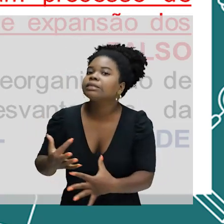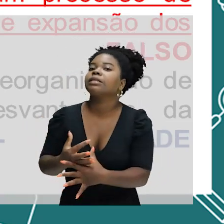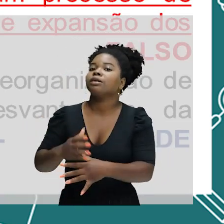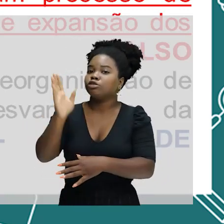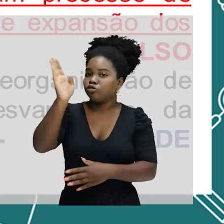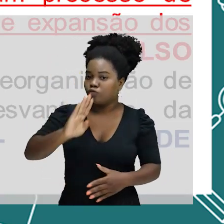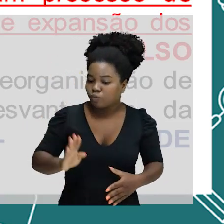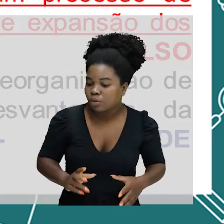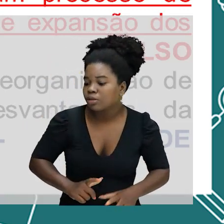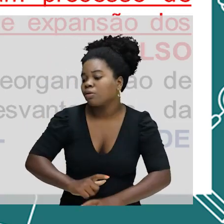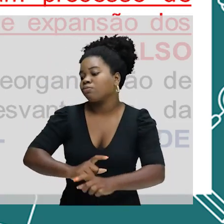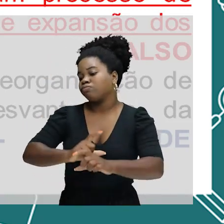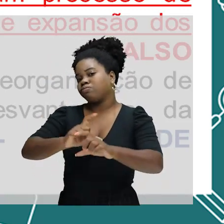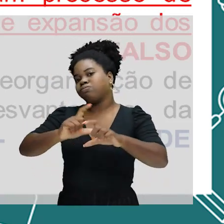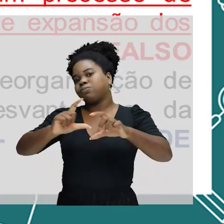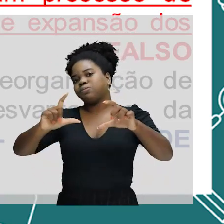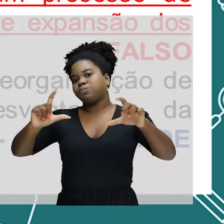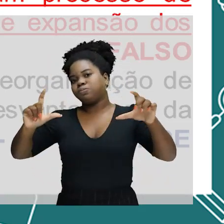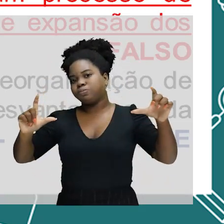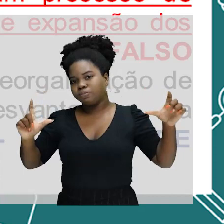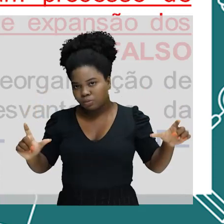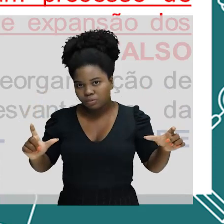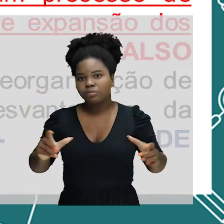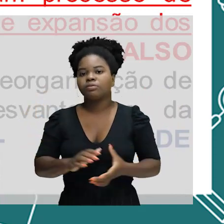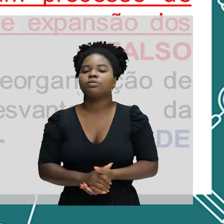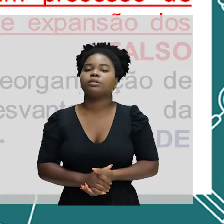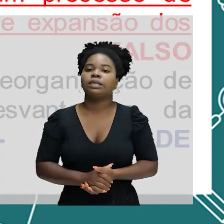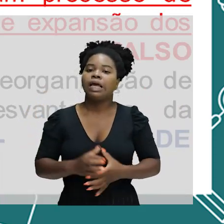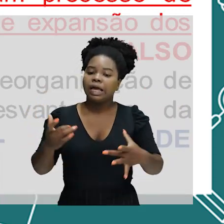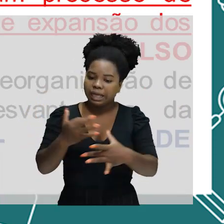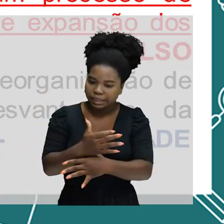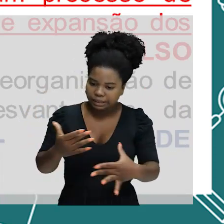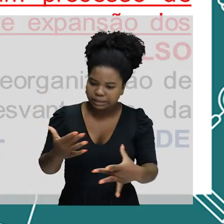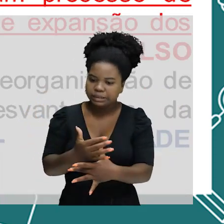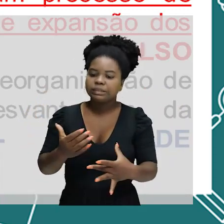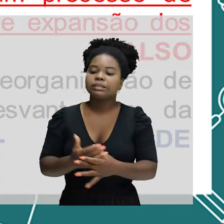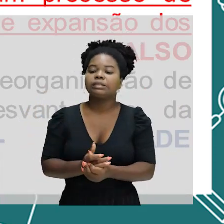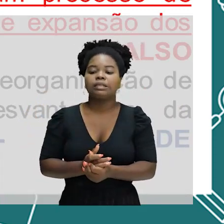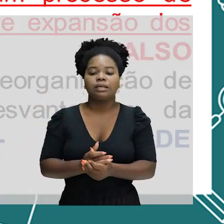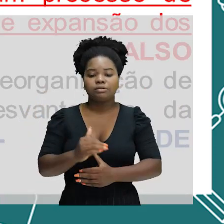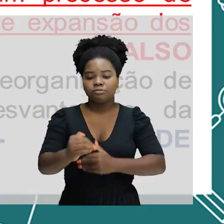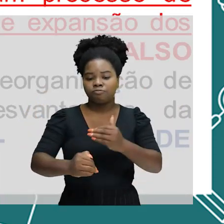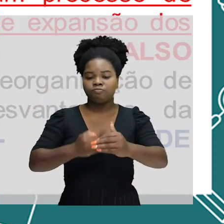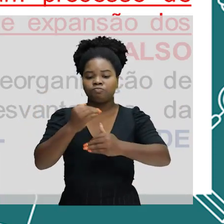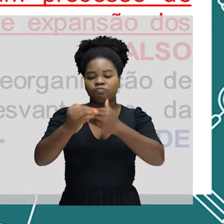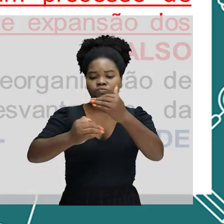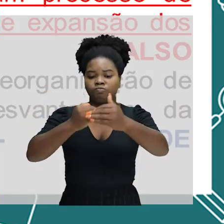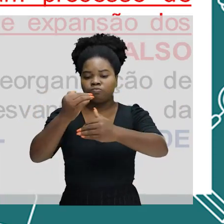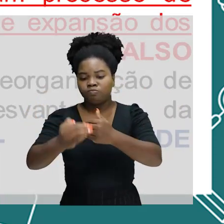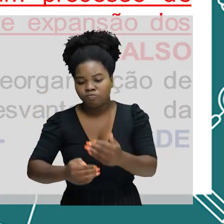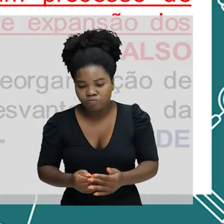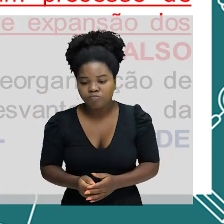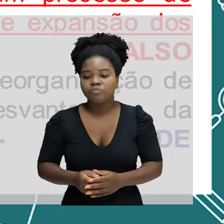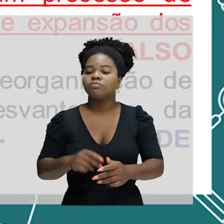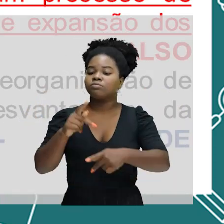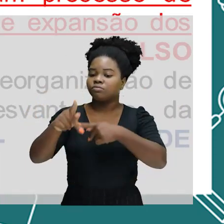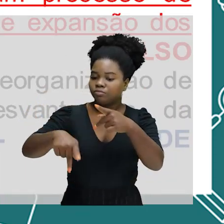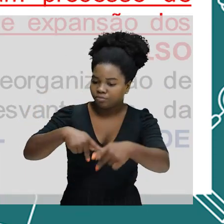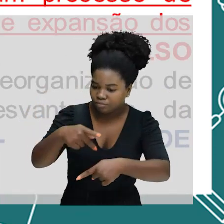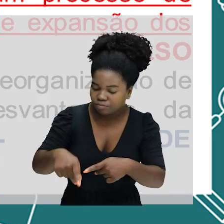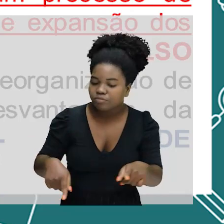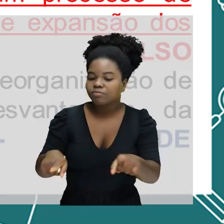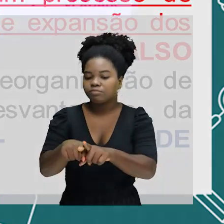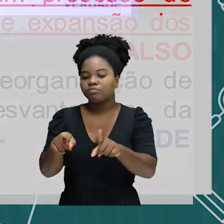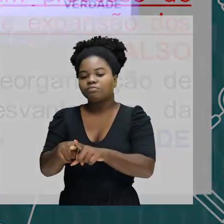tá? Diga-se de passagem, as cidades médias brasileiras são as que mais crescem, tá? Em tamanho populacional e infraestrutura. Por